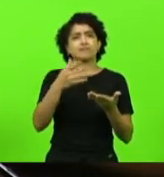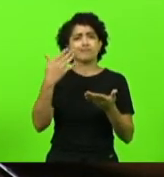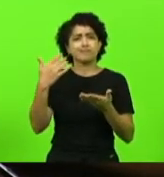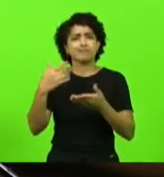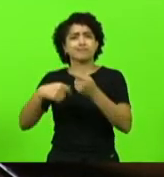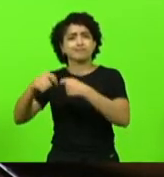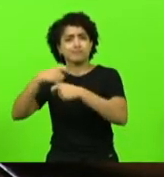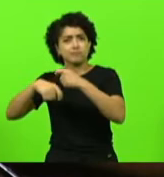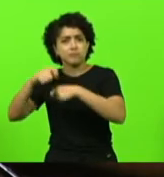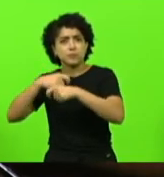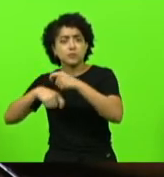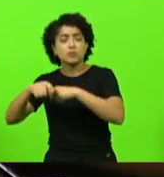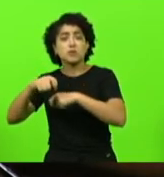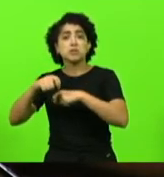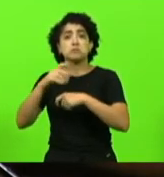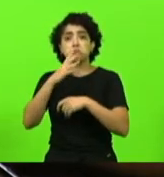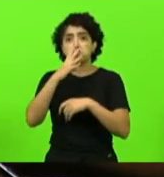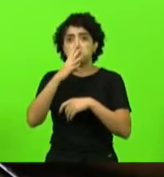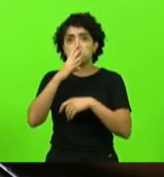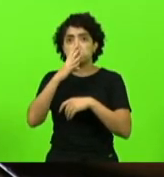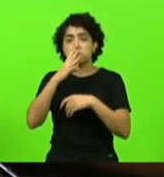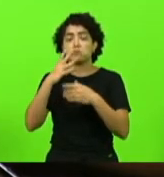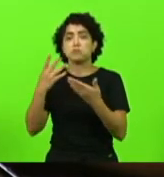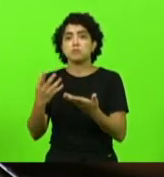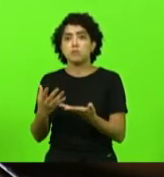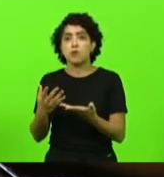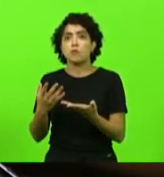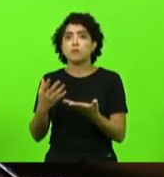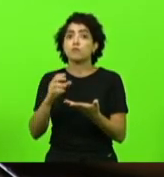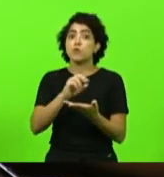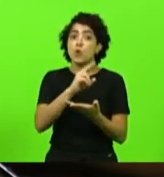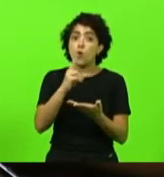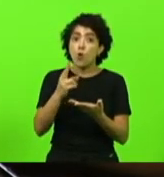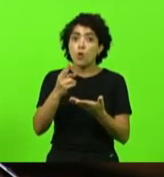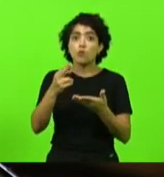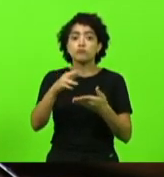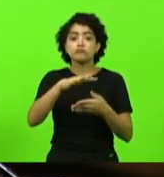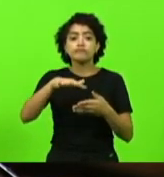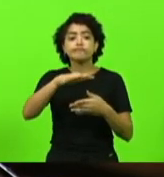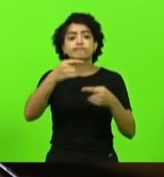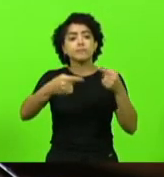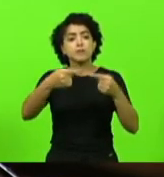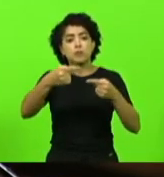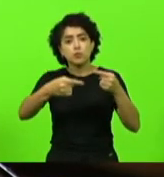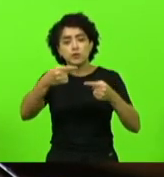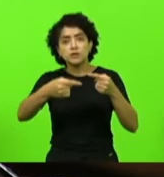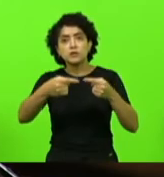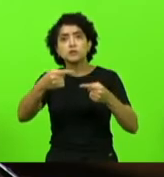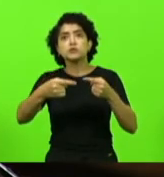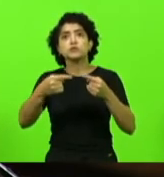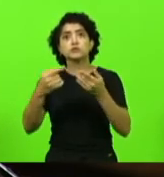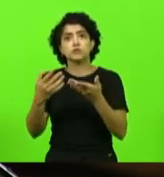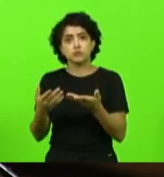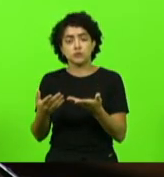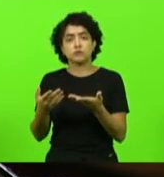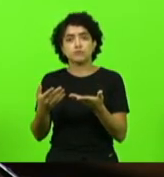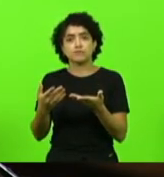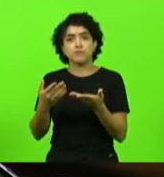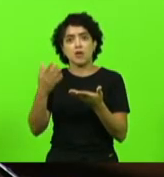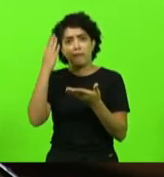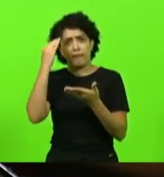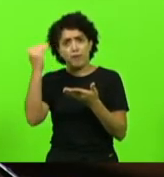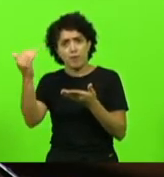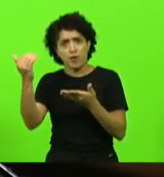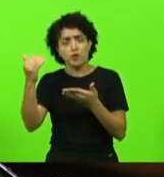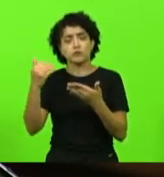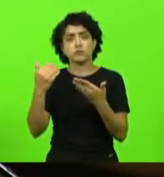caso, admiro muito, Hayek, ou em políticos, que também admiro muito, como Churchill. Mas, senhor presidente,